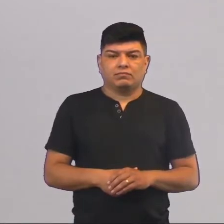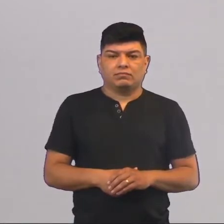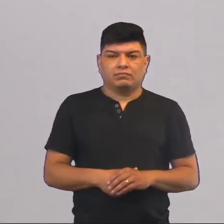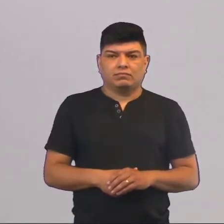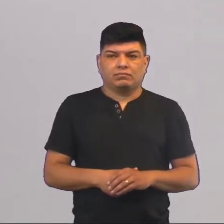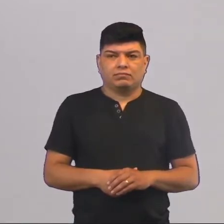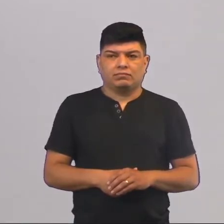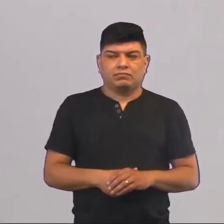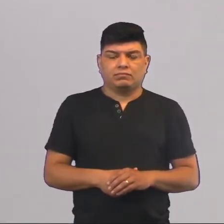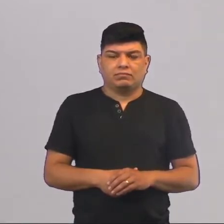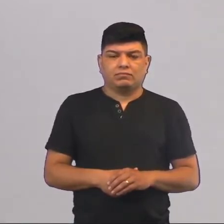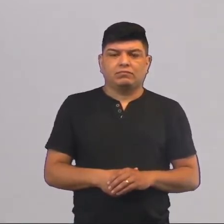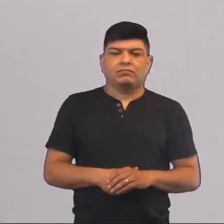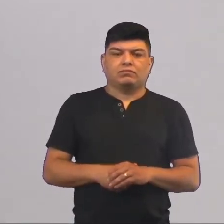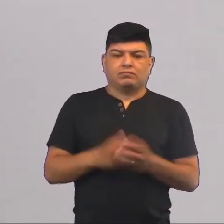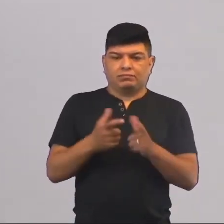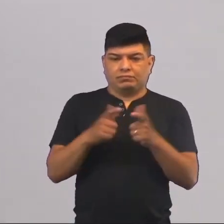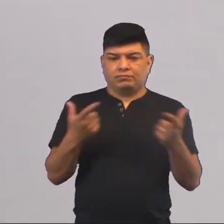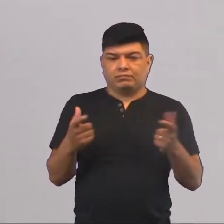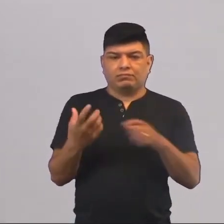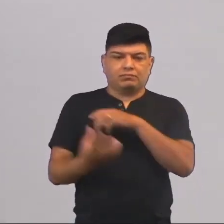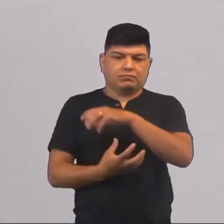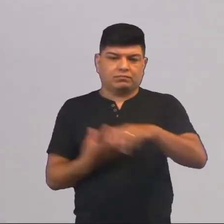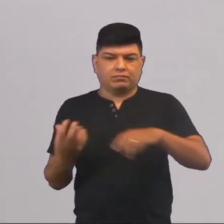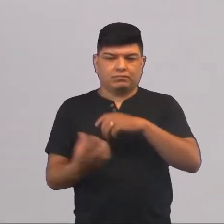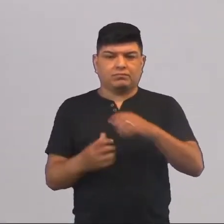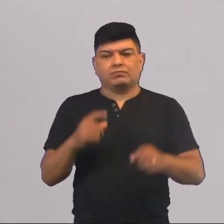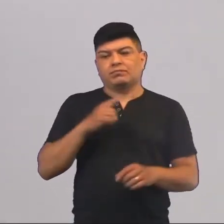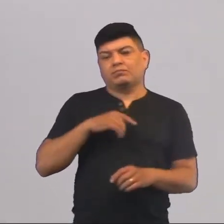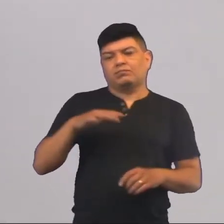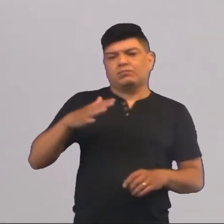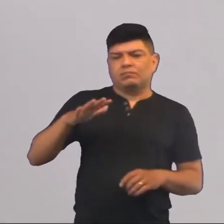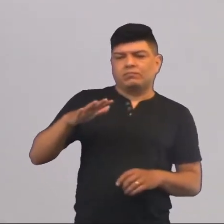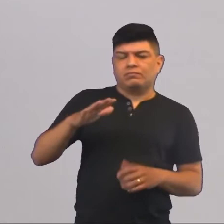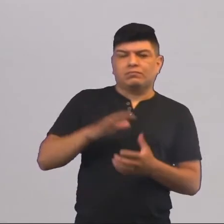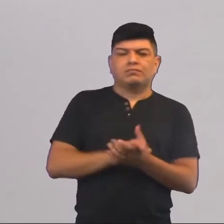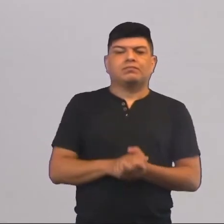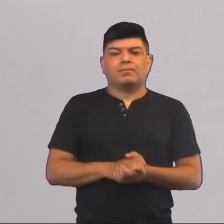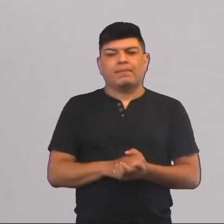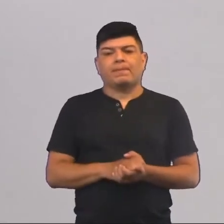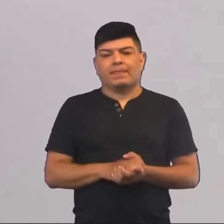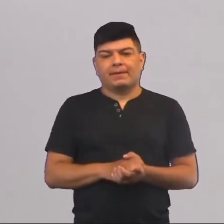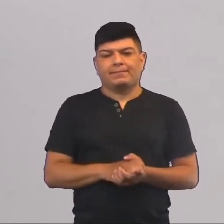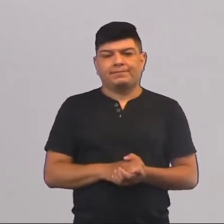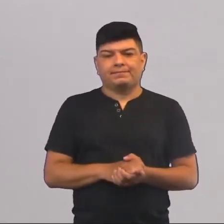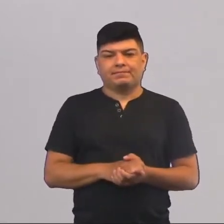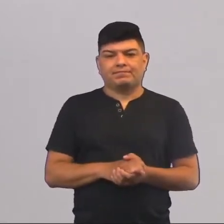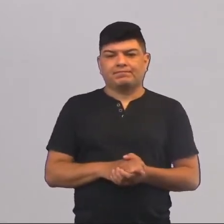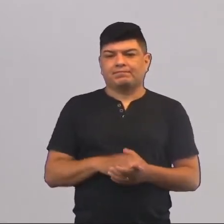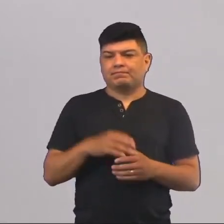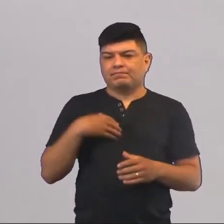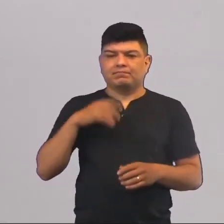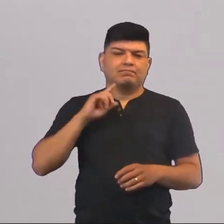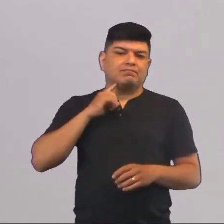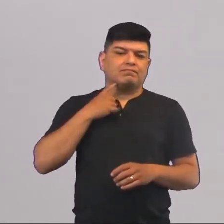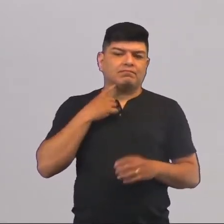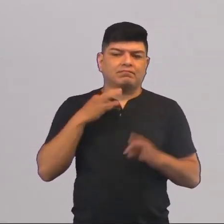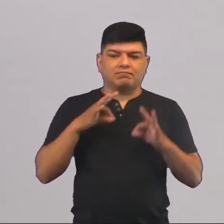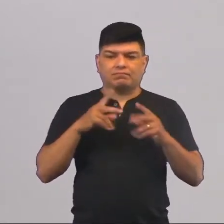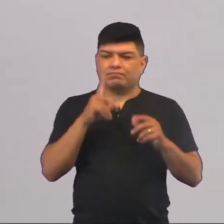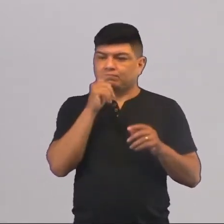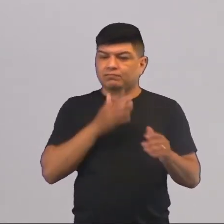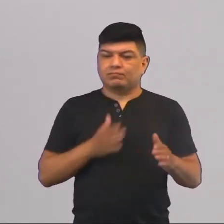aquele crescente ali na primeira Revolução Industrial, a gente tem aí praticamente a inviabilização, a poluição total do